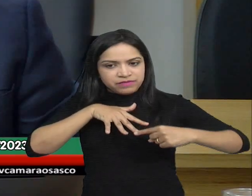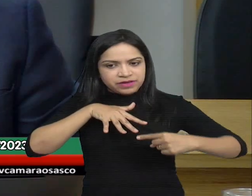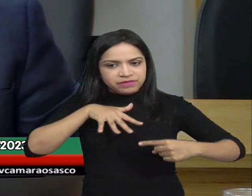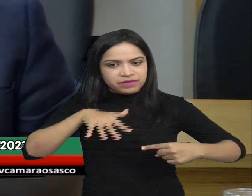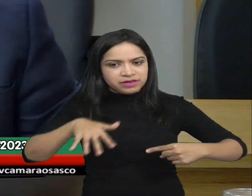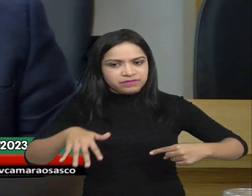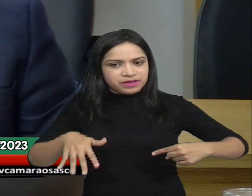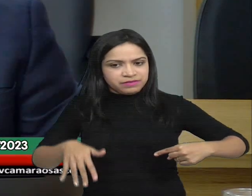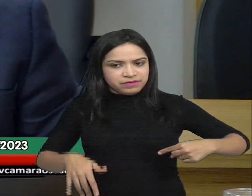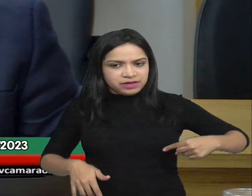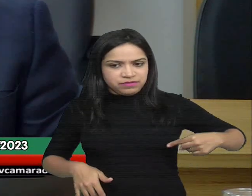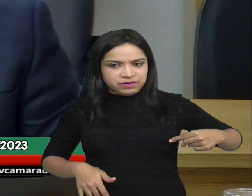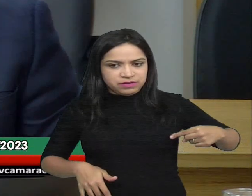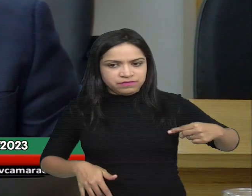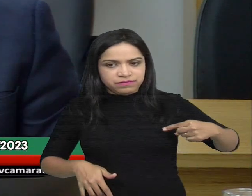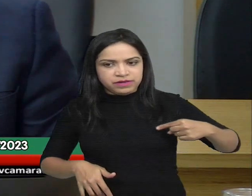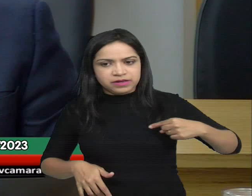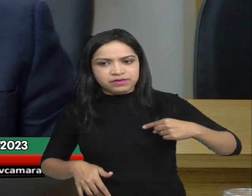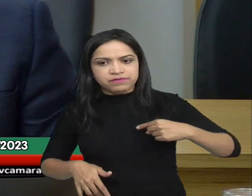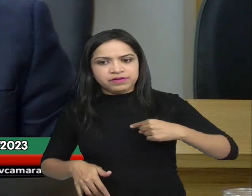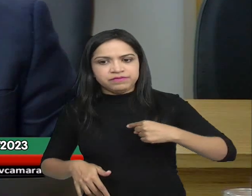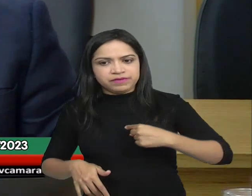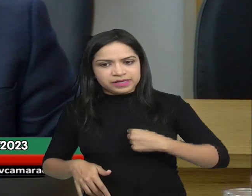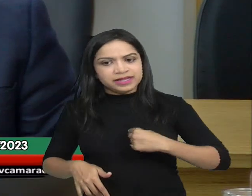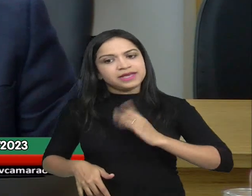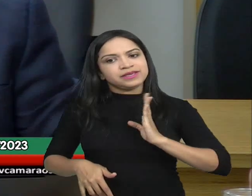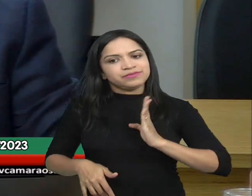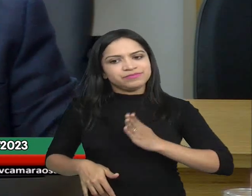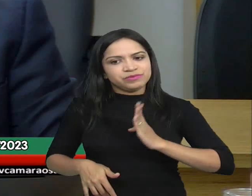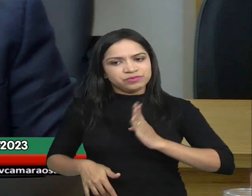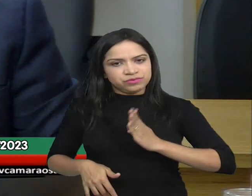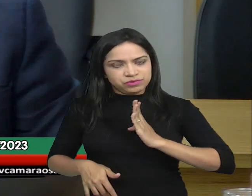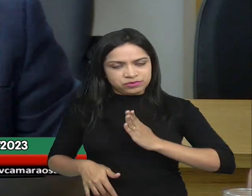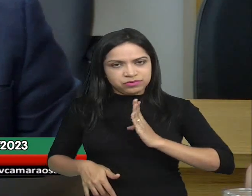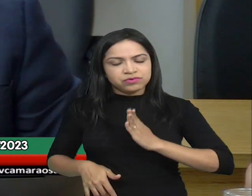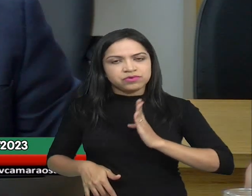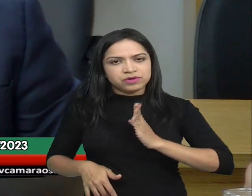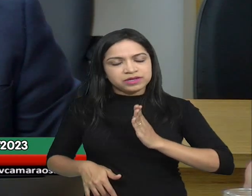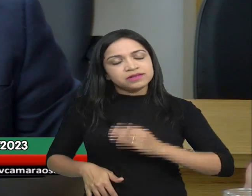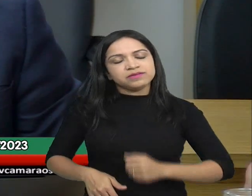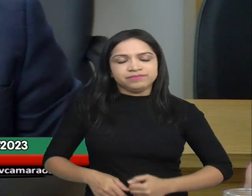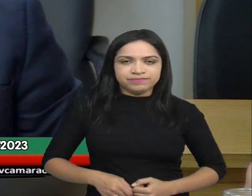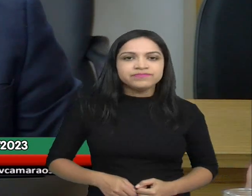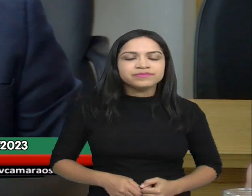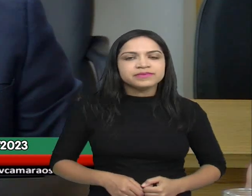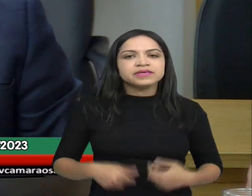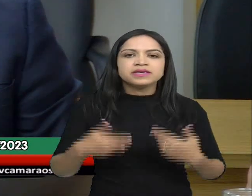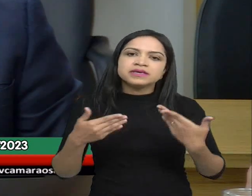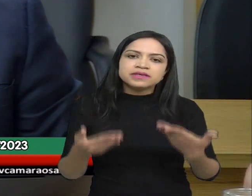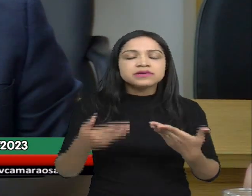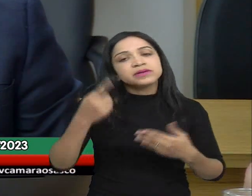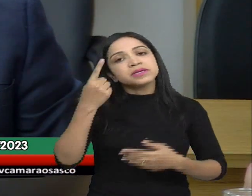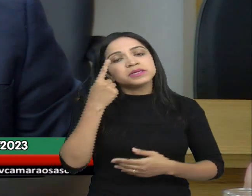injeção do contraste iodado para fazer a avaliação desse